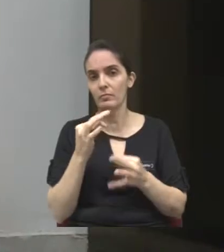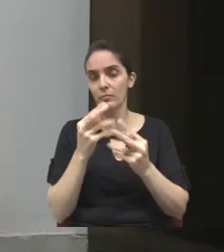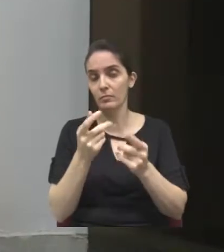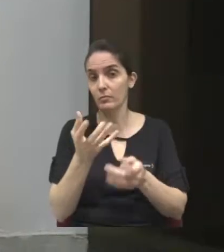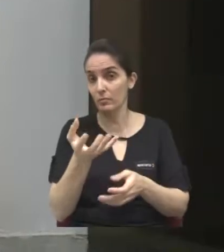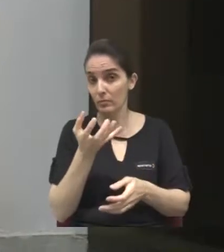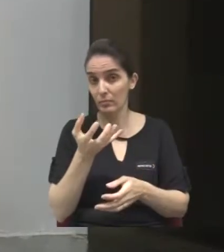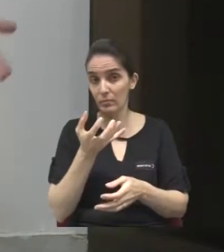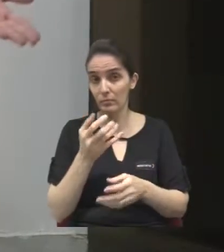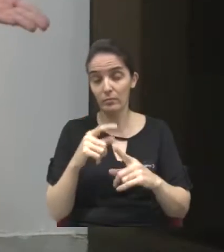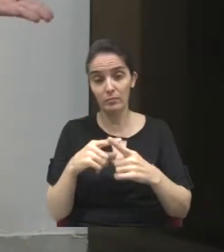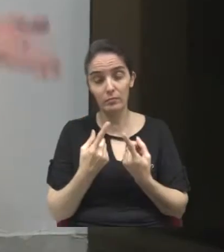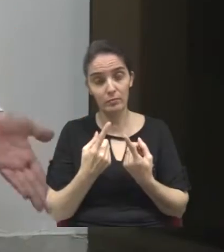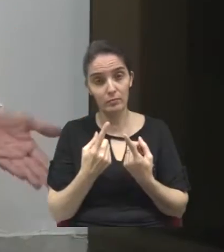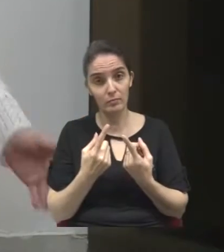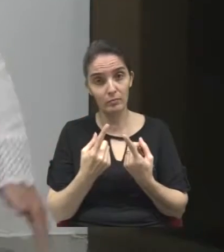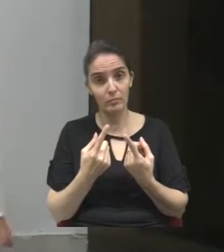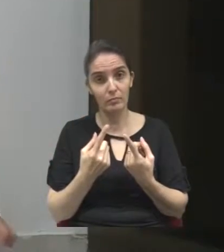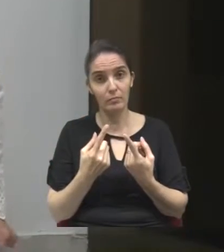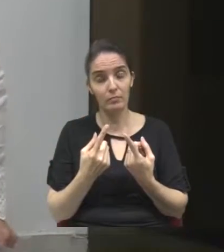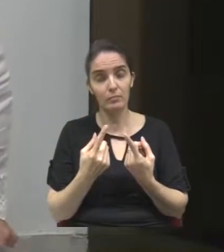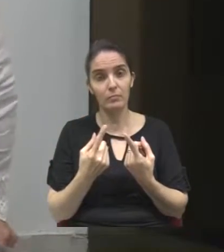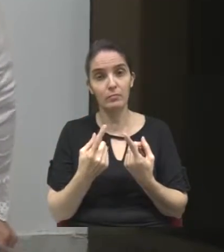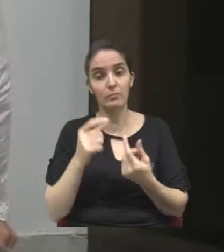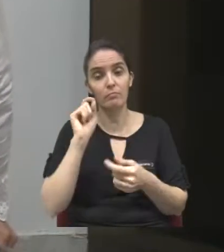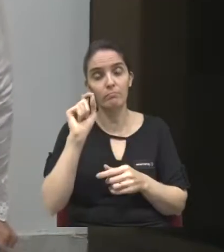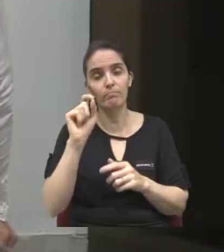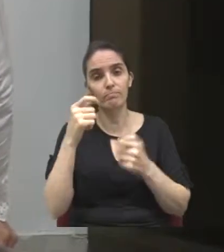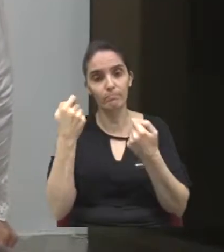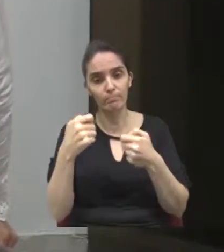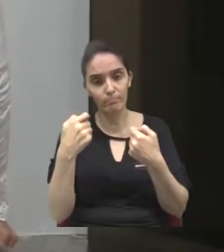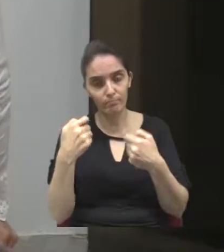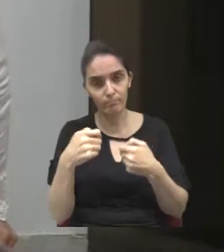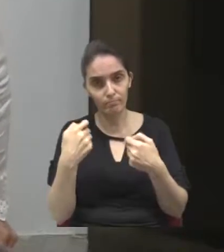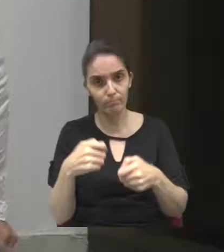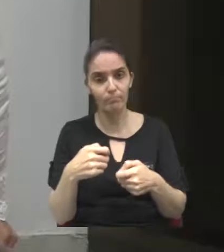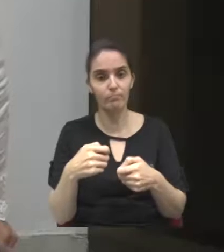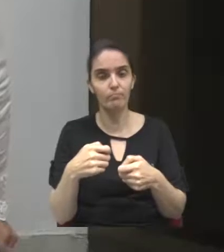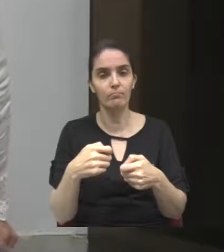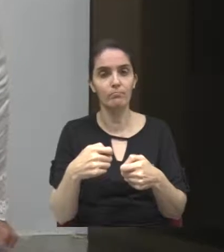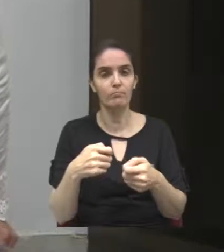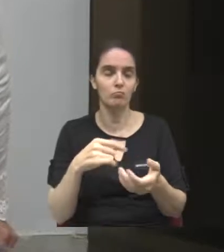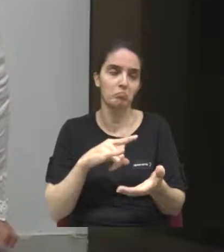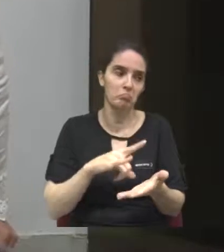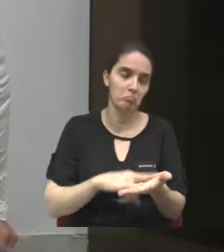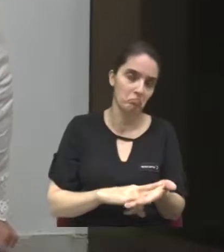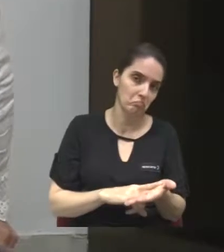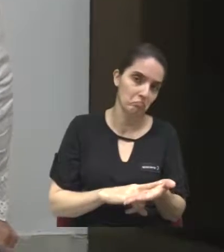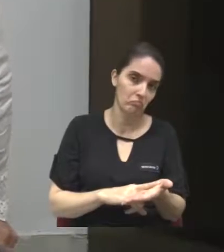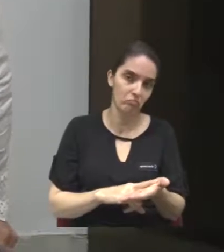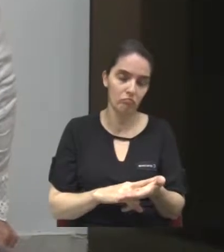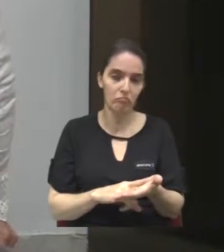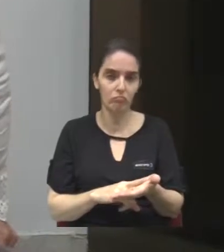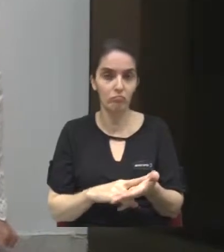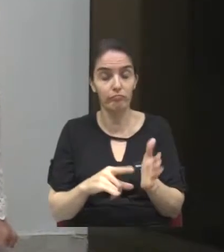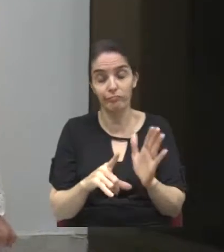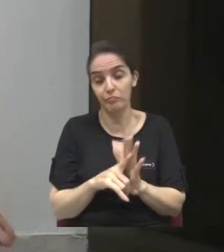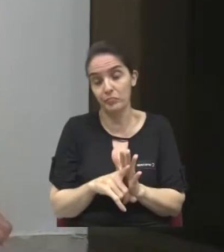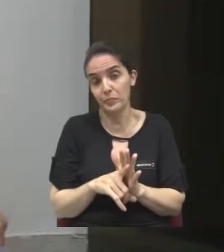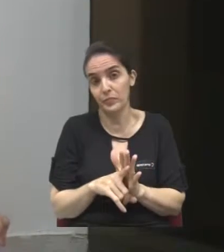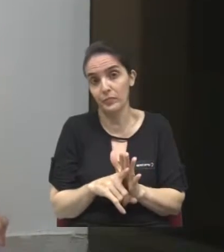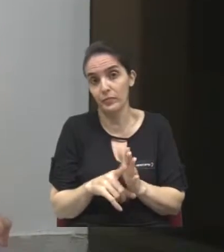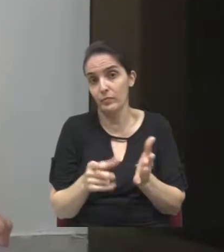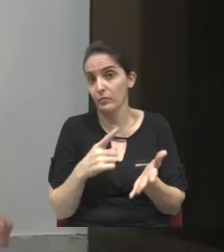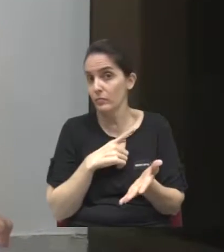o que é necessário através dos contratos, através das leis que regem nosso